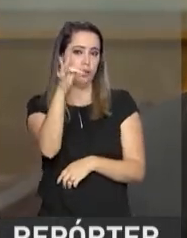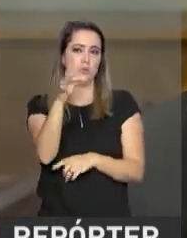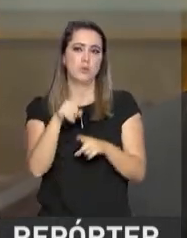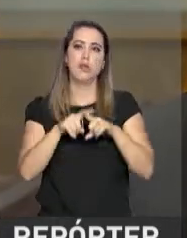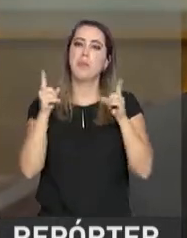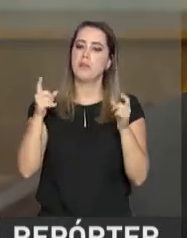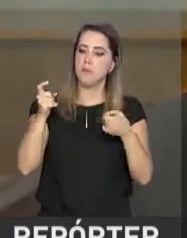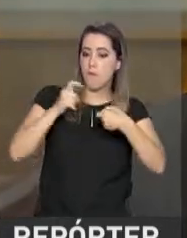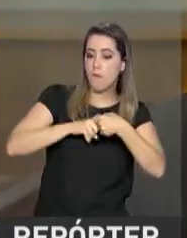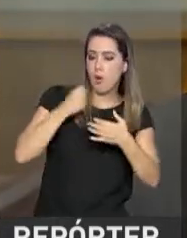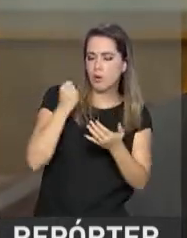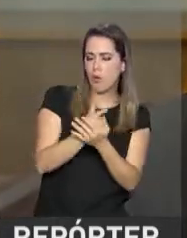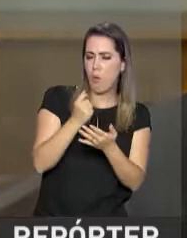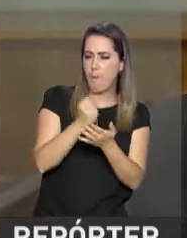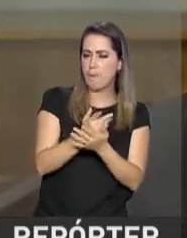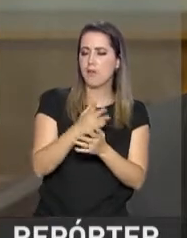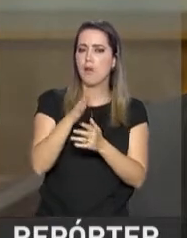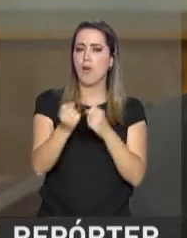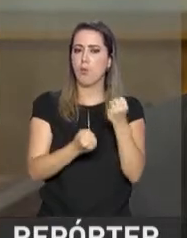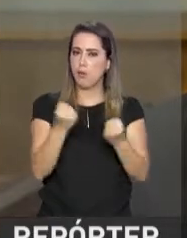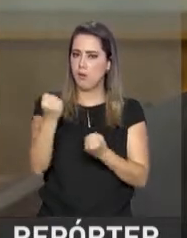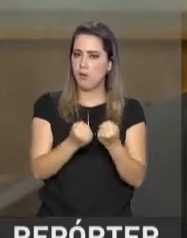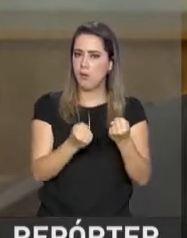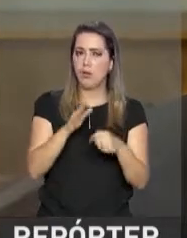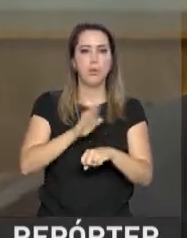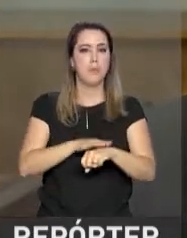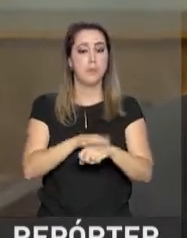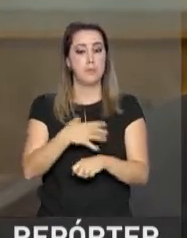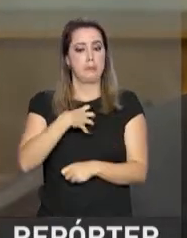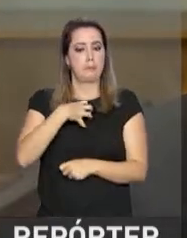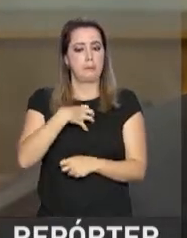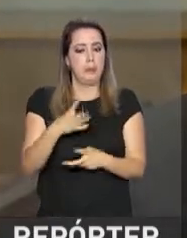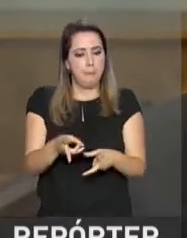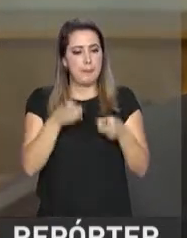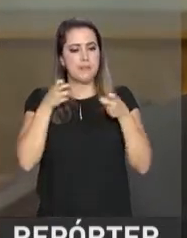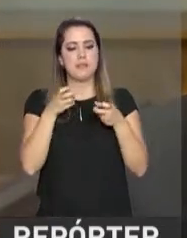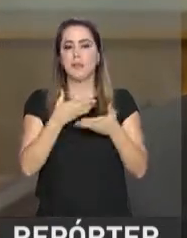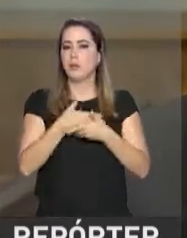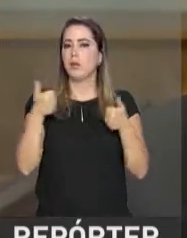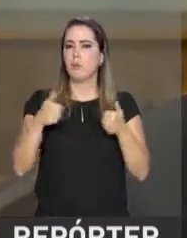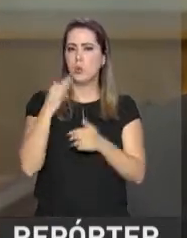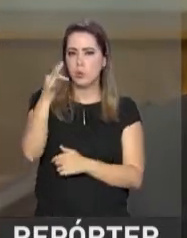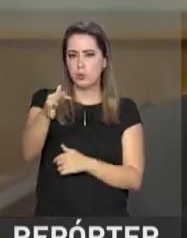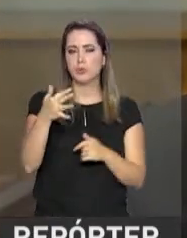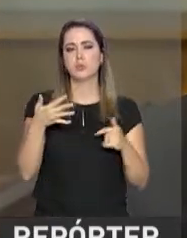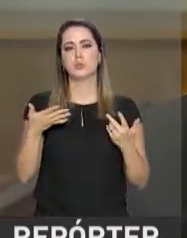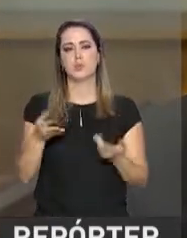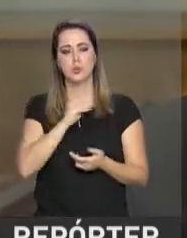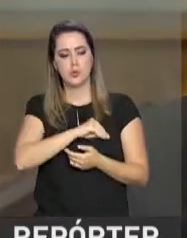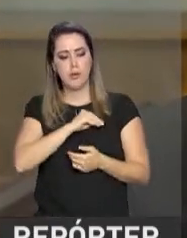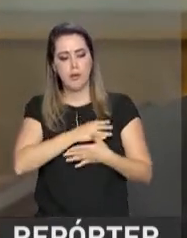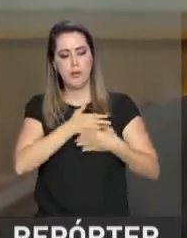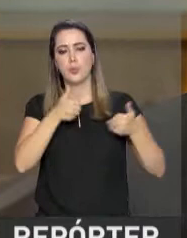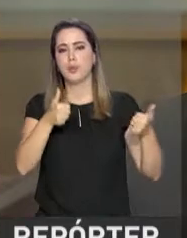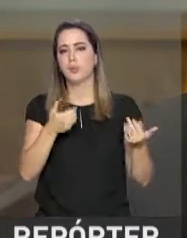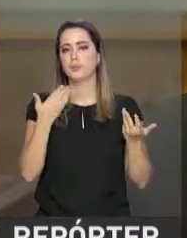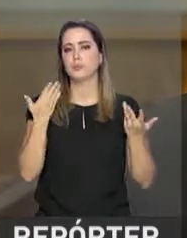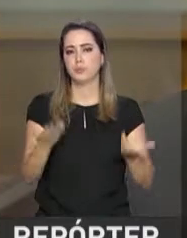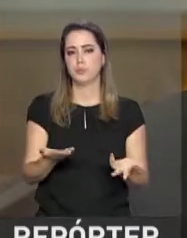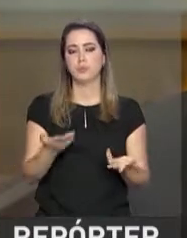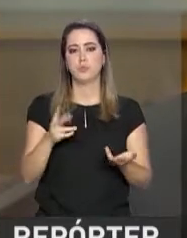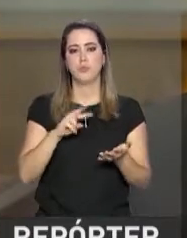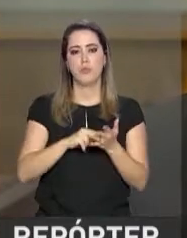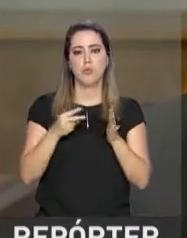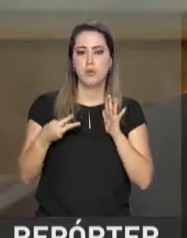também volta para o mercado comprar o automóvel no momento em que ele está mais confiante, sua renda está crescendo,